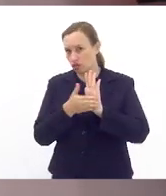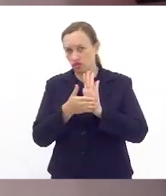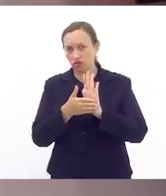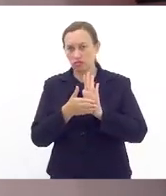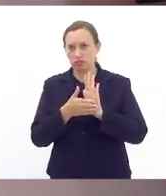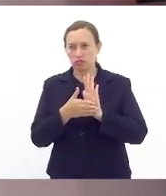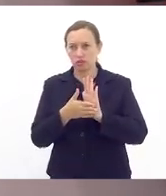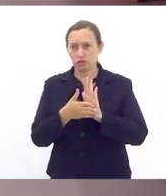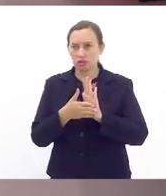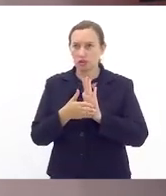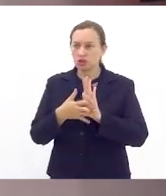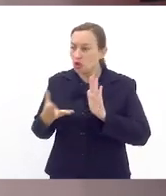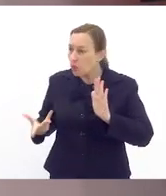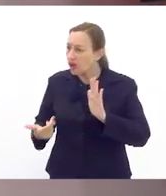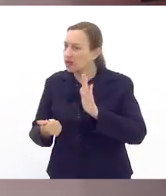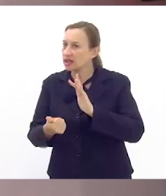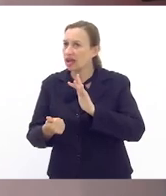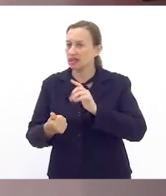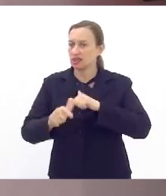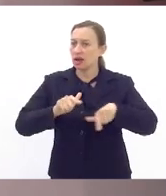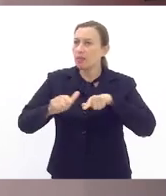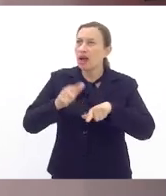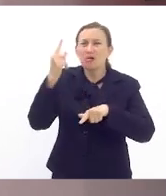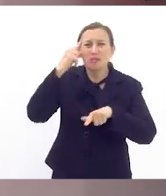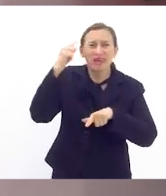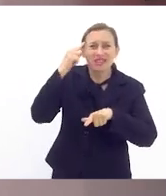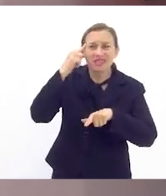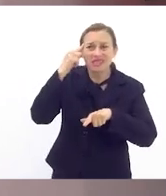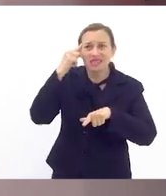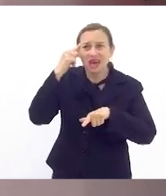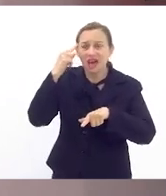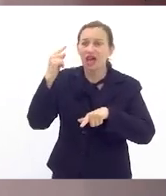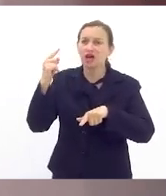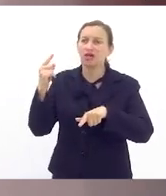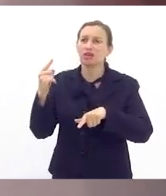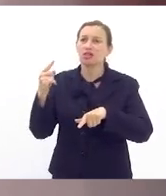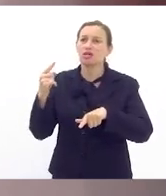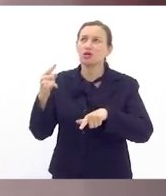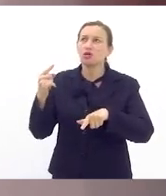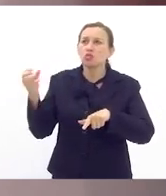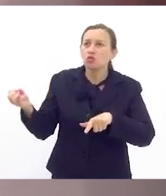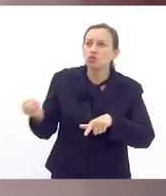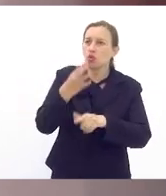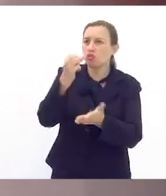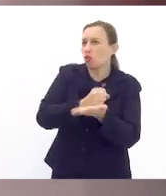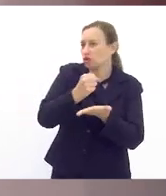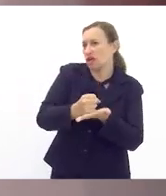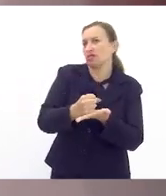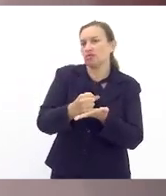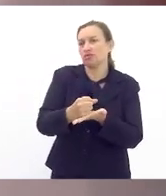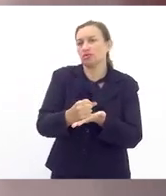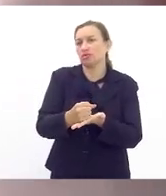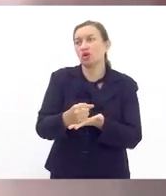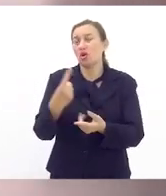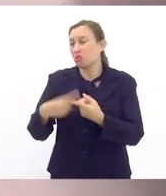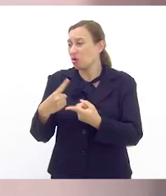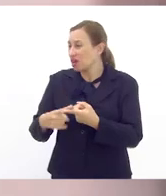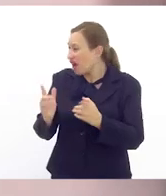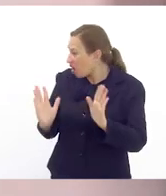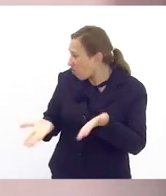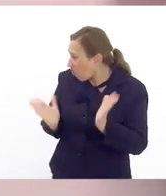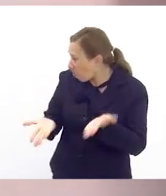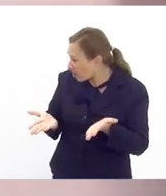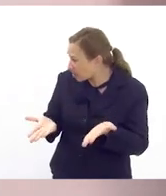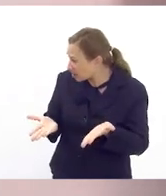para poder pensarmos em uma nova concessão porque o que está sendo feito isso